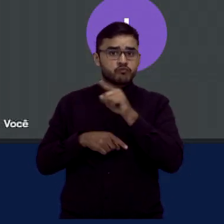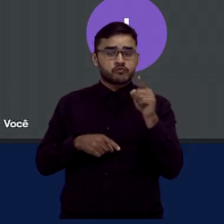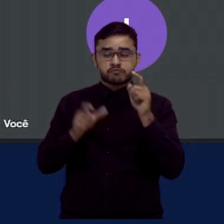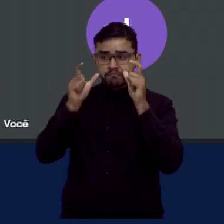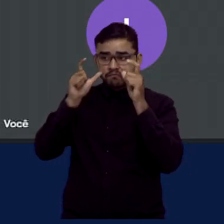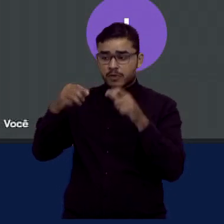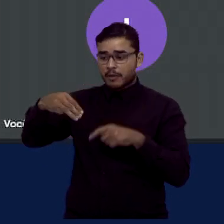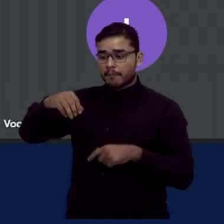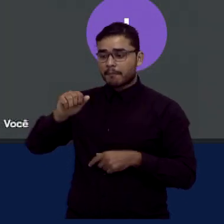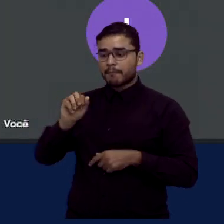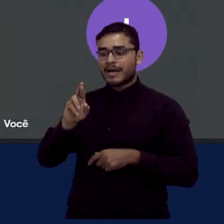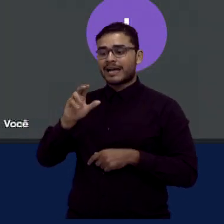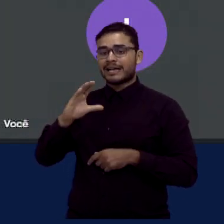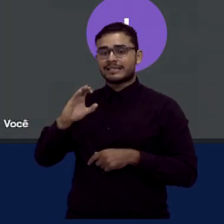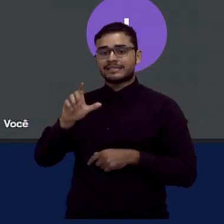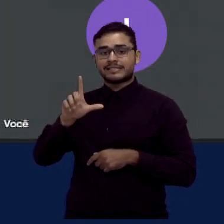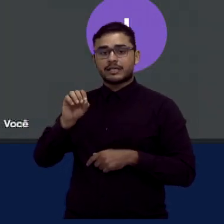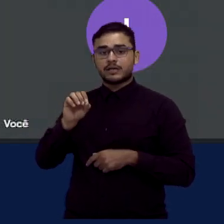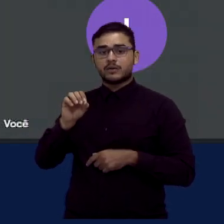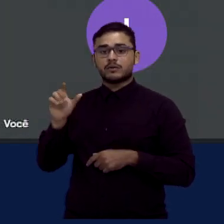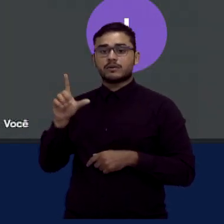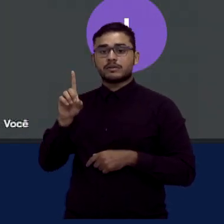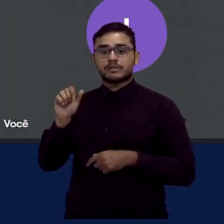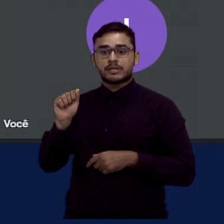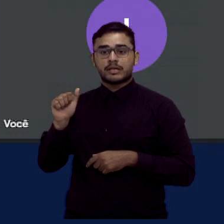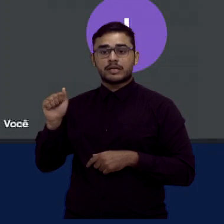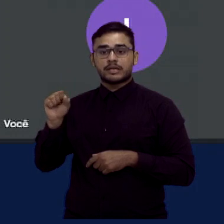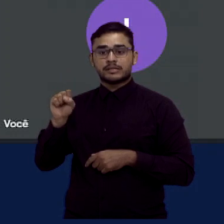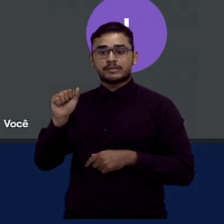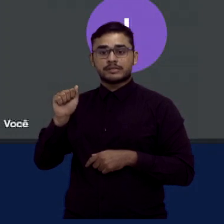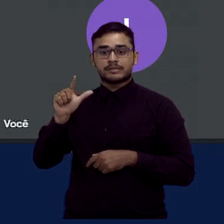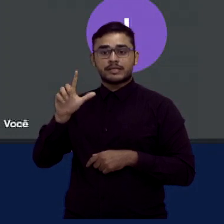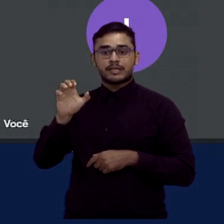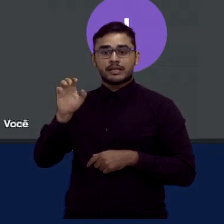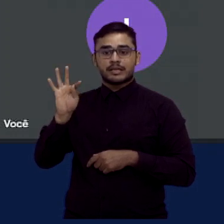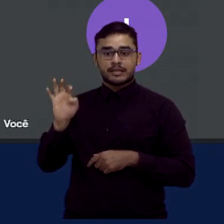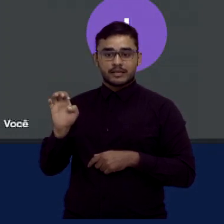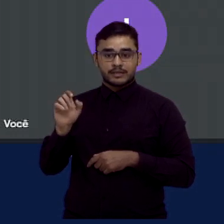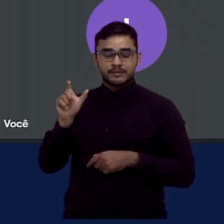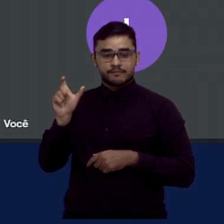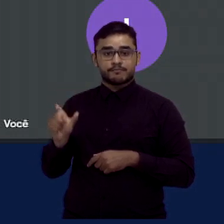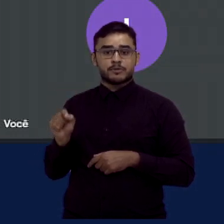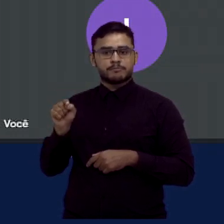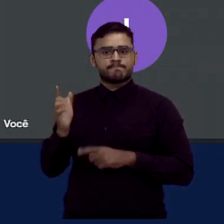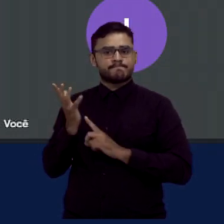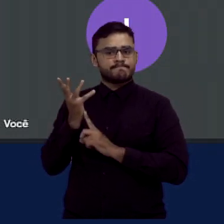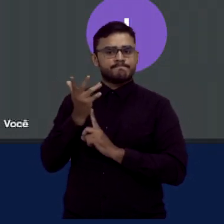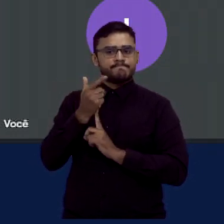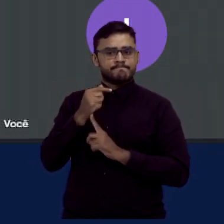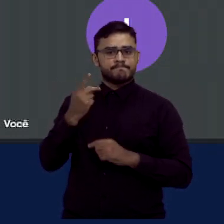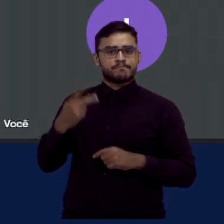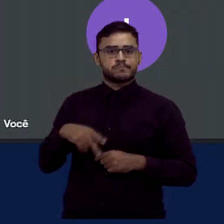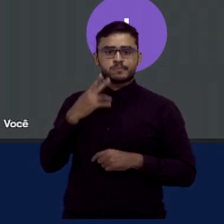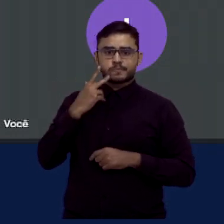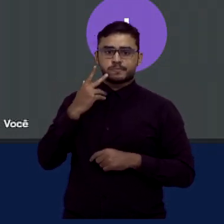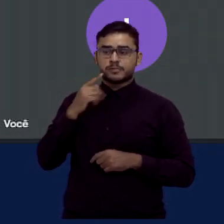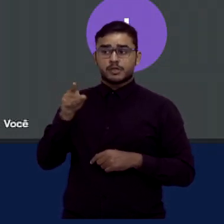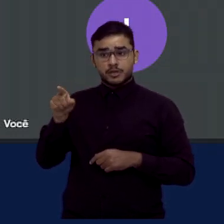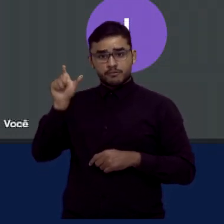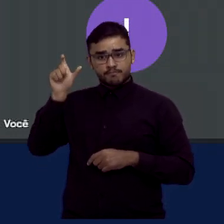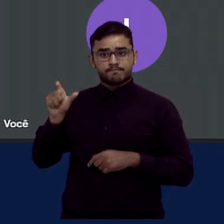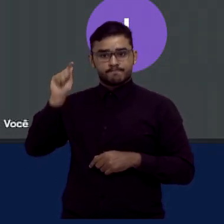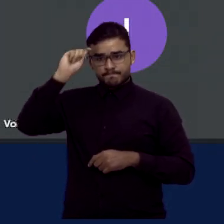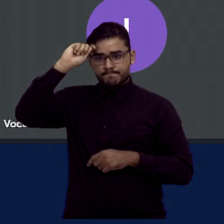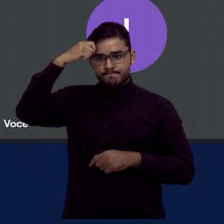a verem. É um grande artista da gente, um grande artista da causa negra,